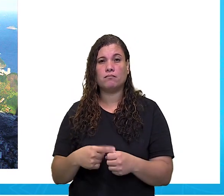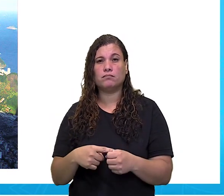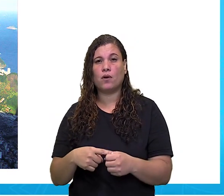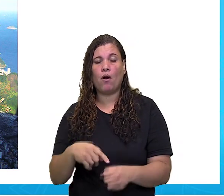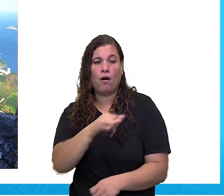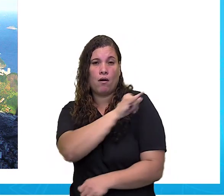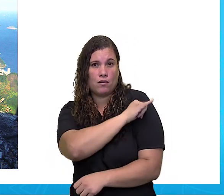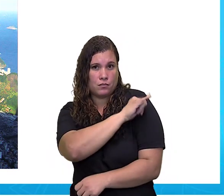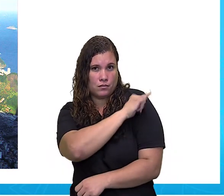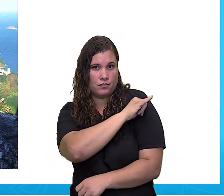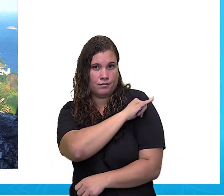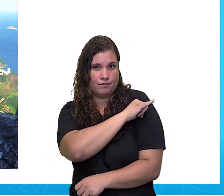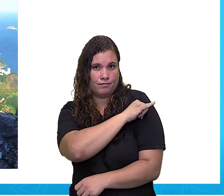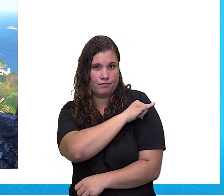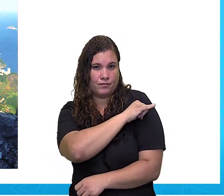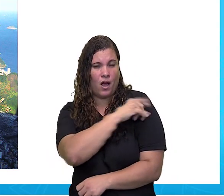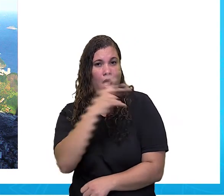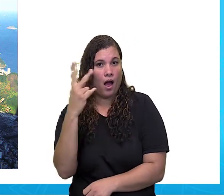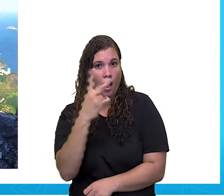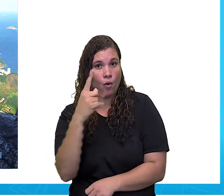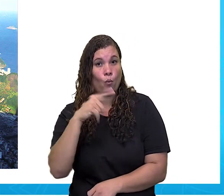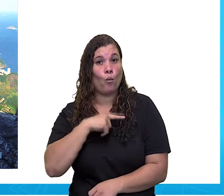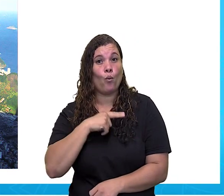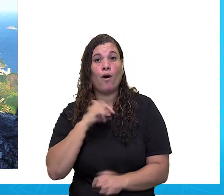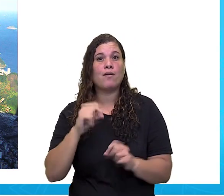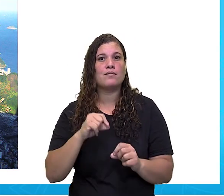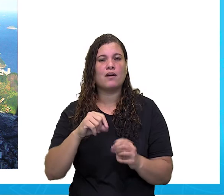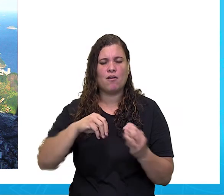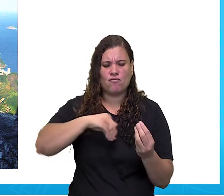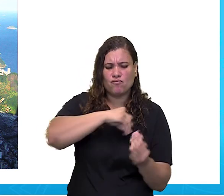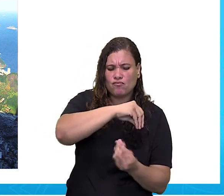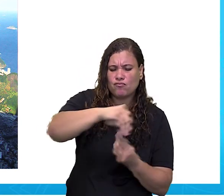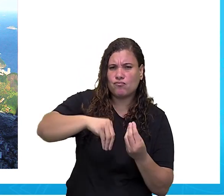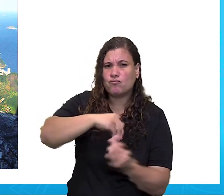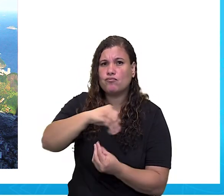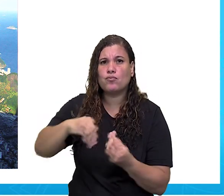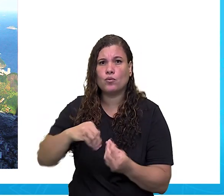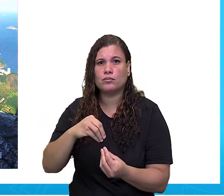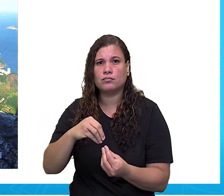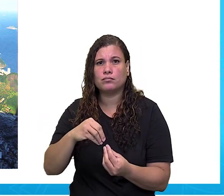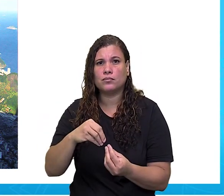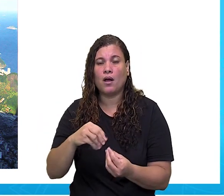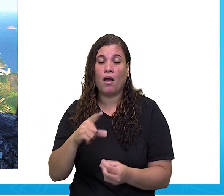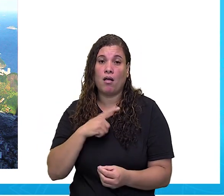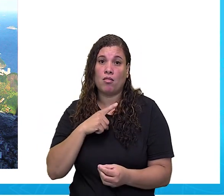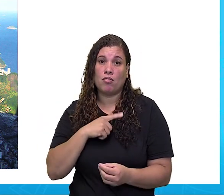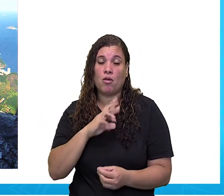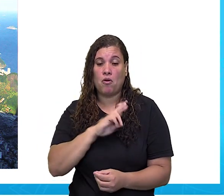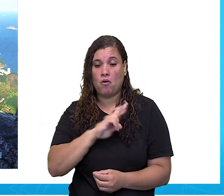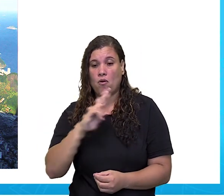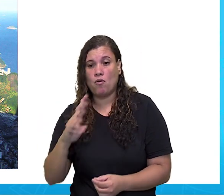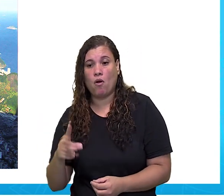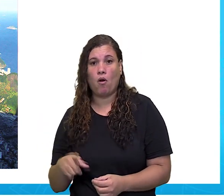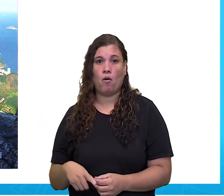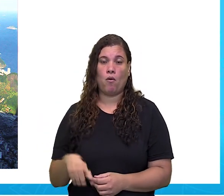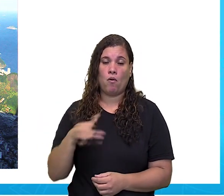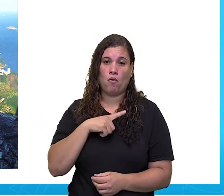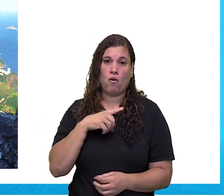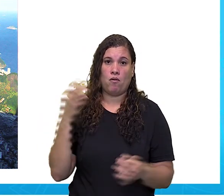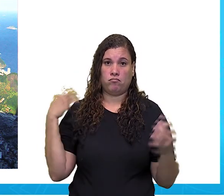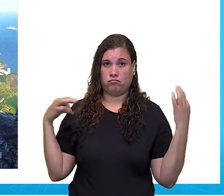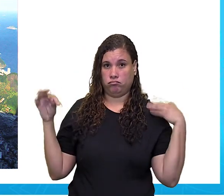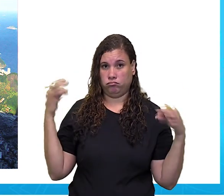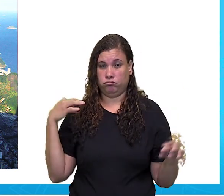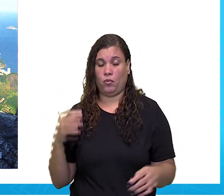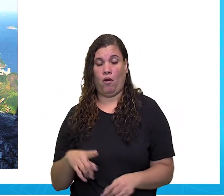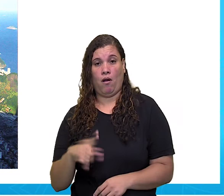urbanas, inúmeras atividades. Atividade tecnológica, atividade cultural, atividade portuária.